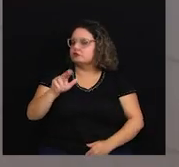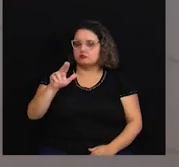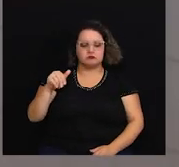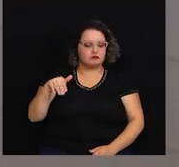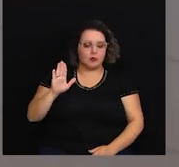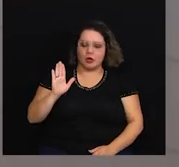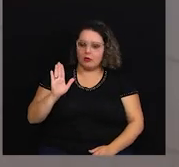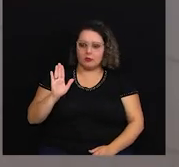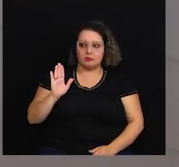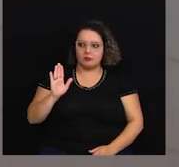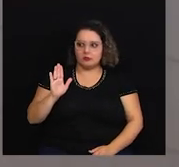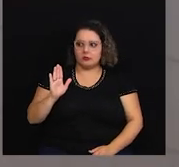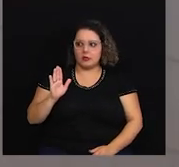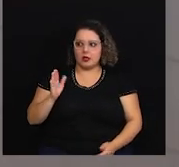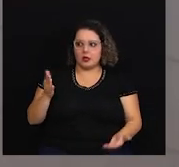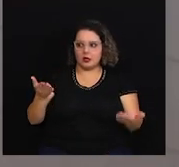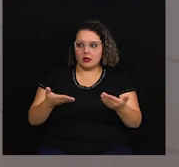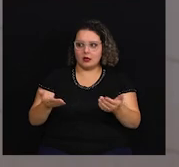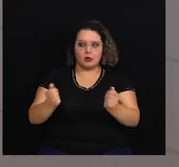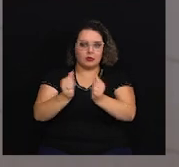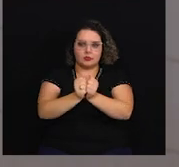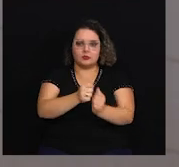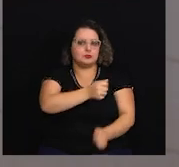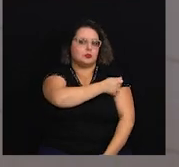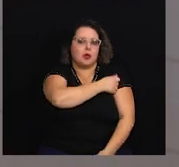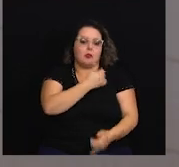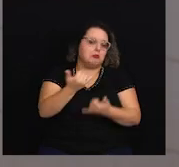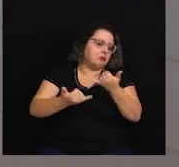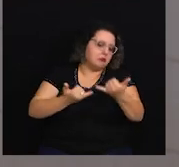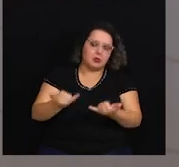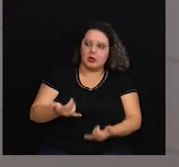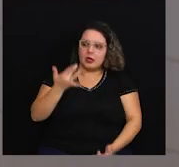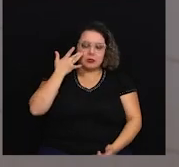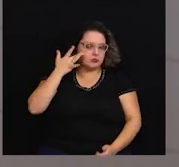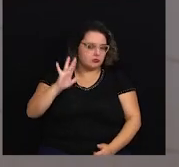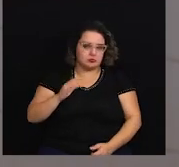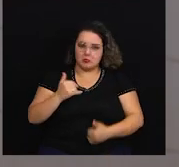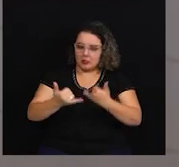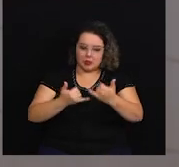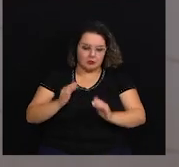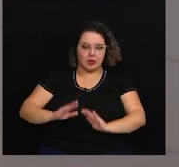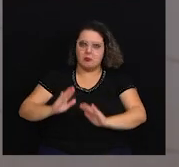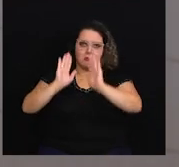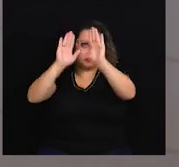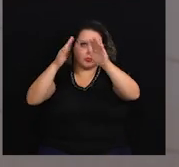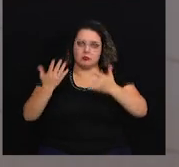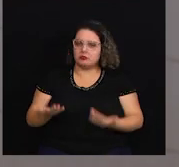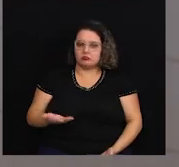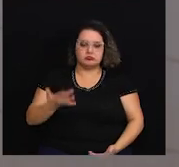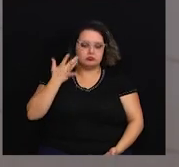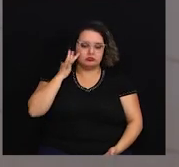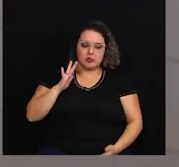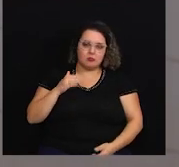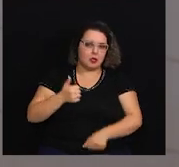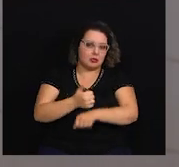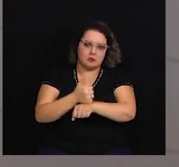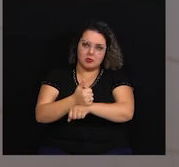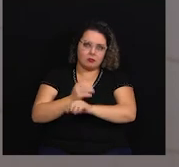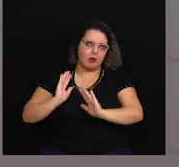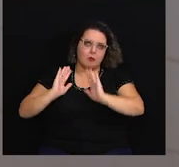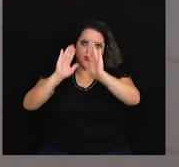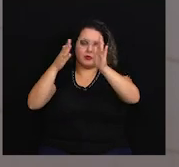eu peguei agora com meus alunos brincando não sei mas jogar basquete mas foi a hora que eu falei você ar e aí eu já